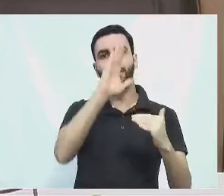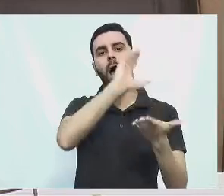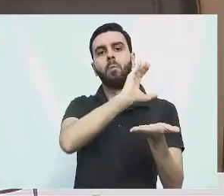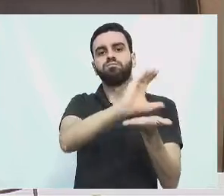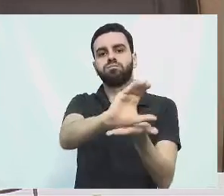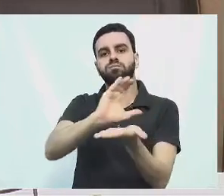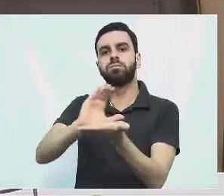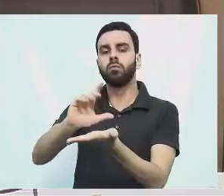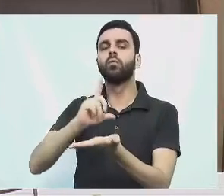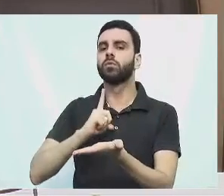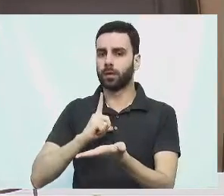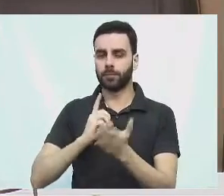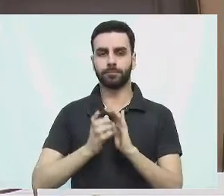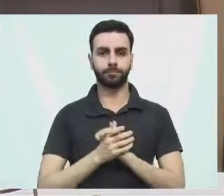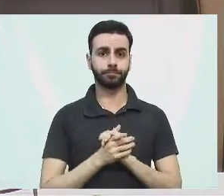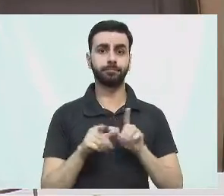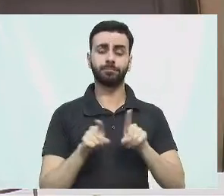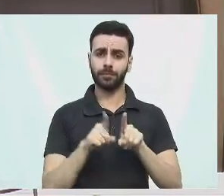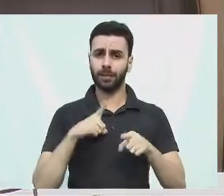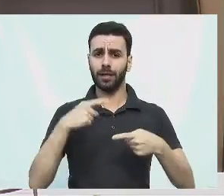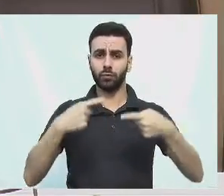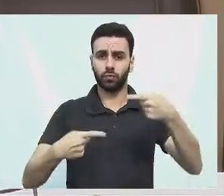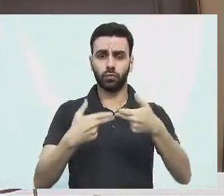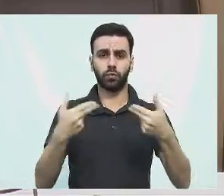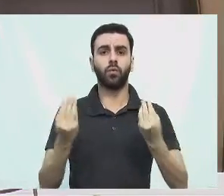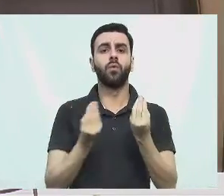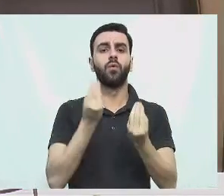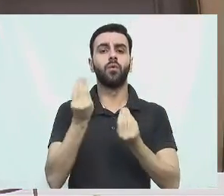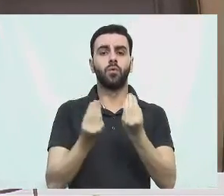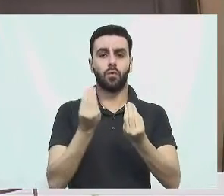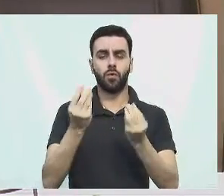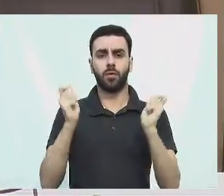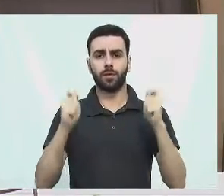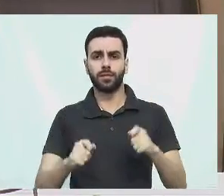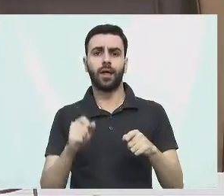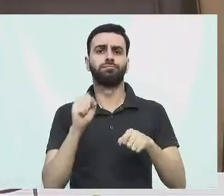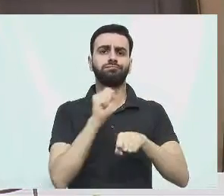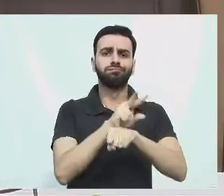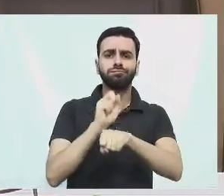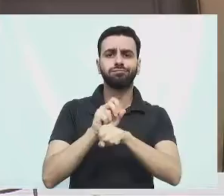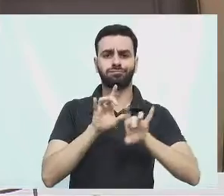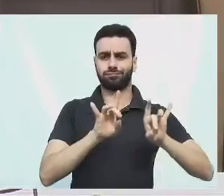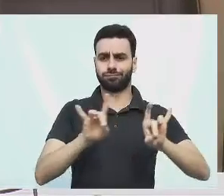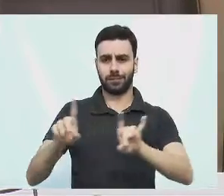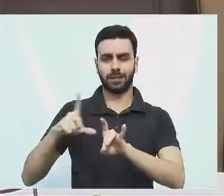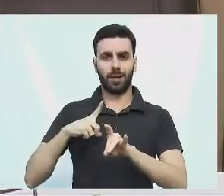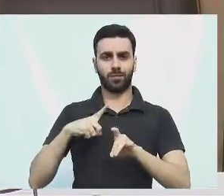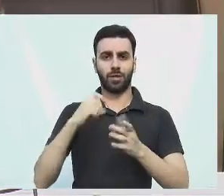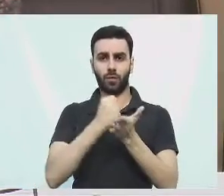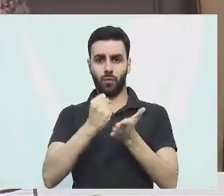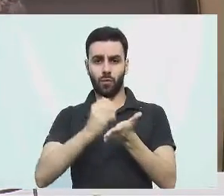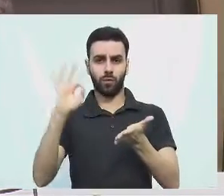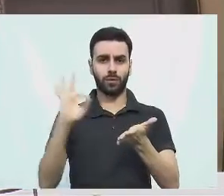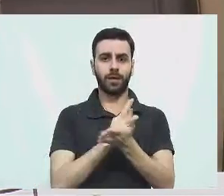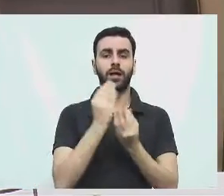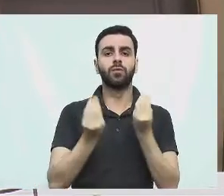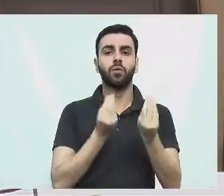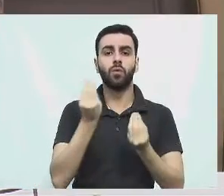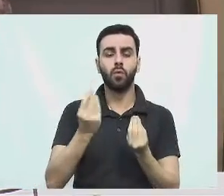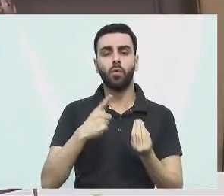Constituição. Há uma discussão grande sobre a questão de cargos comissionados, sobre a fala